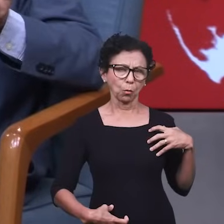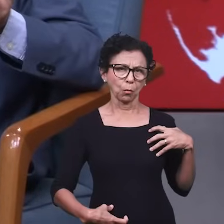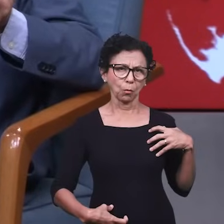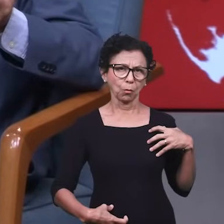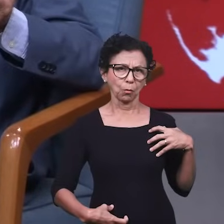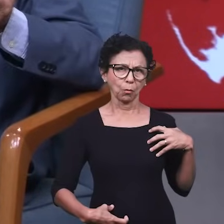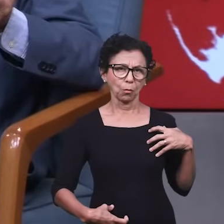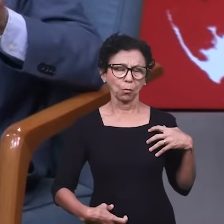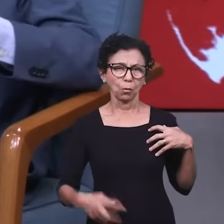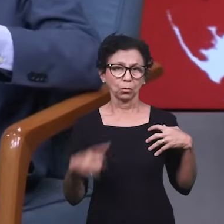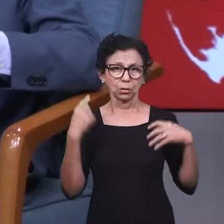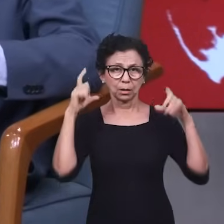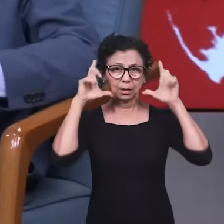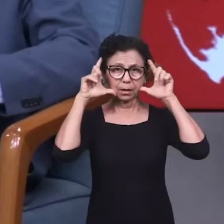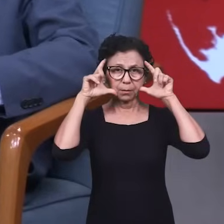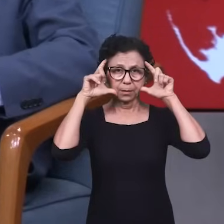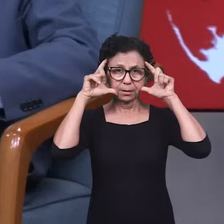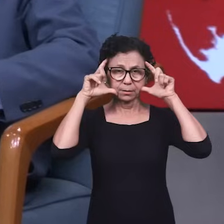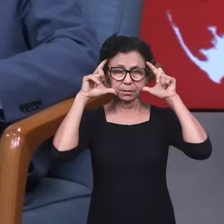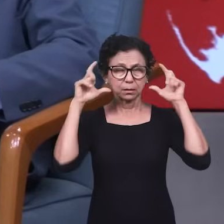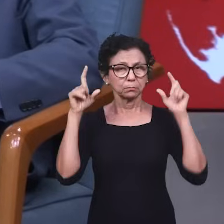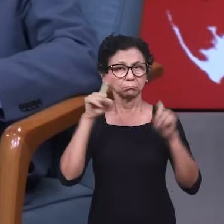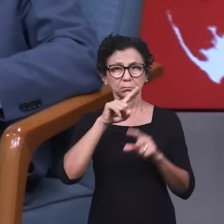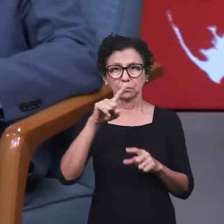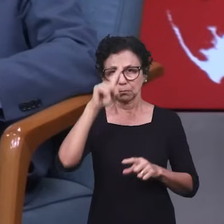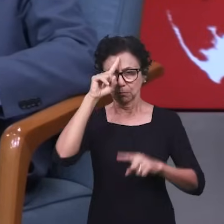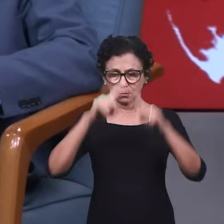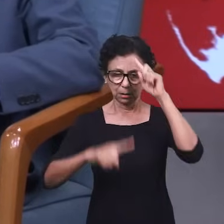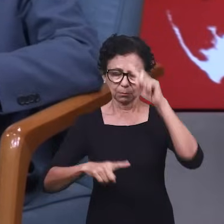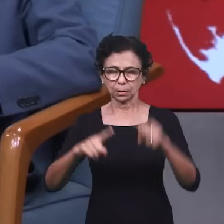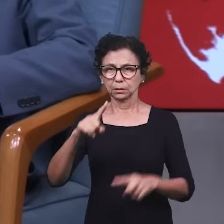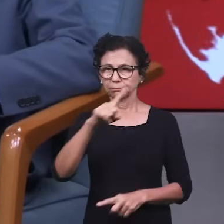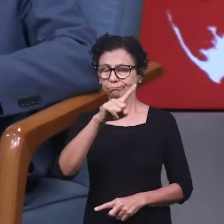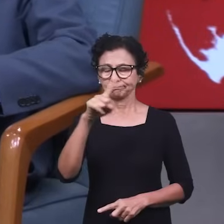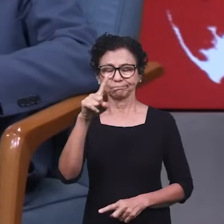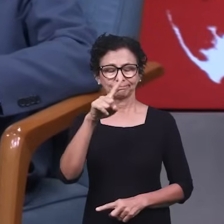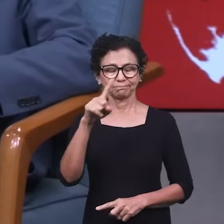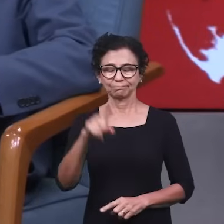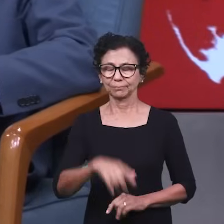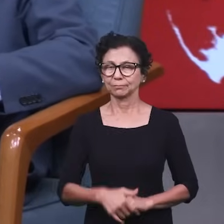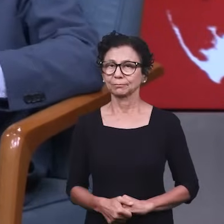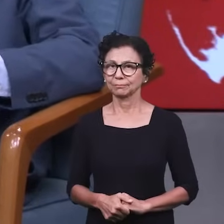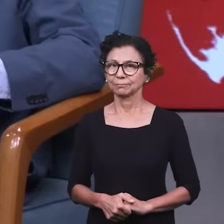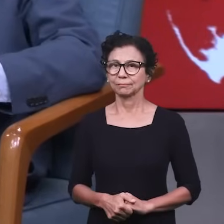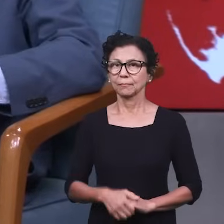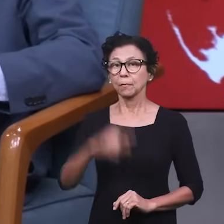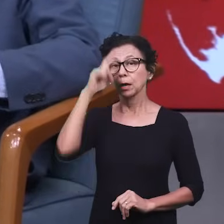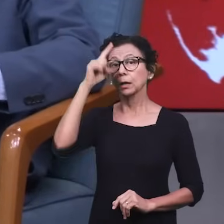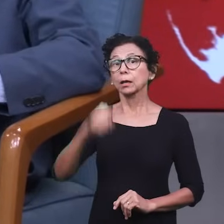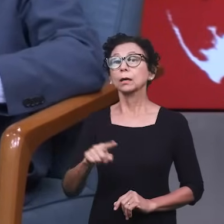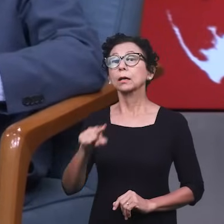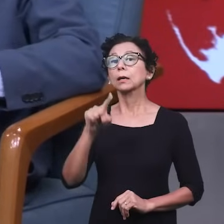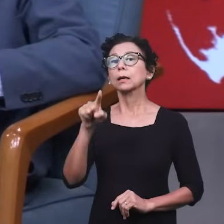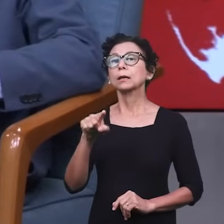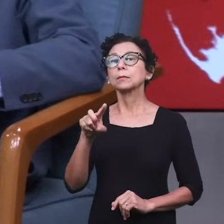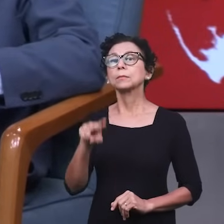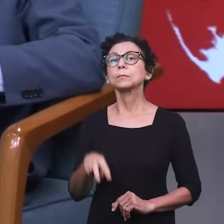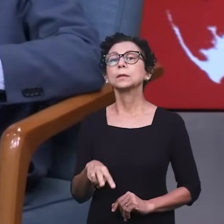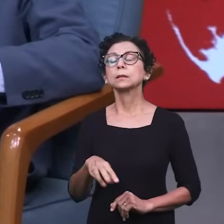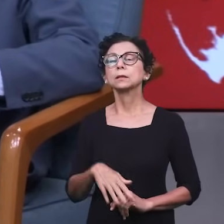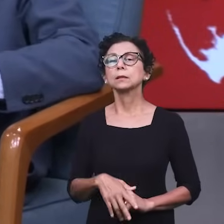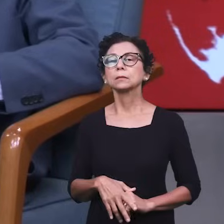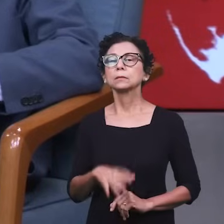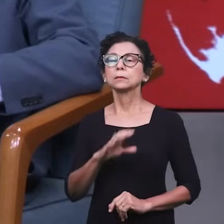somos órgão, nós não somos cabeça. Nós somos corpo, somos parte de um corpo